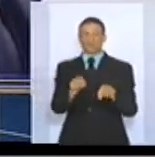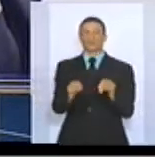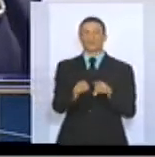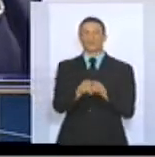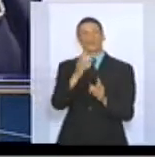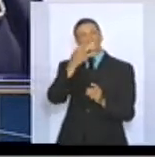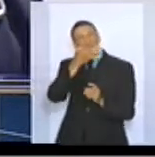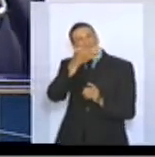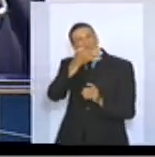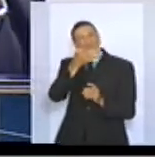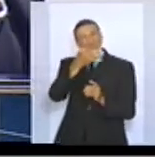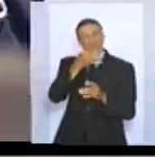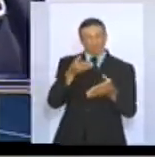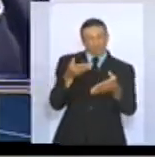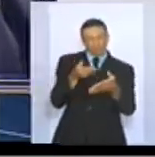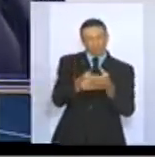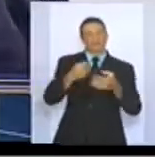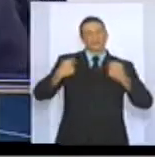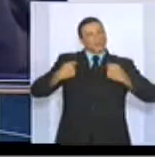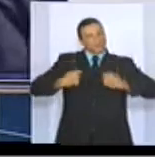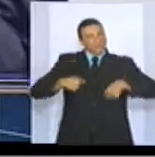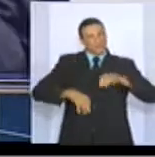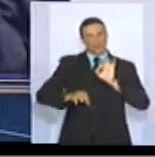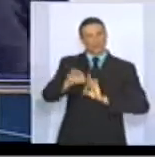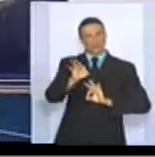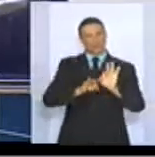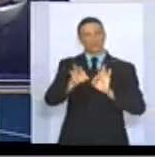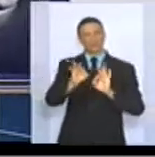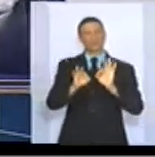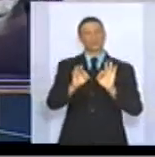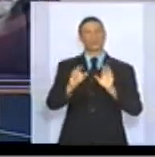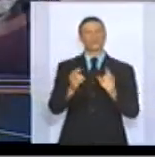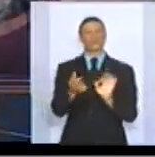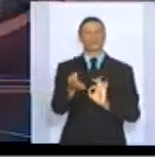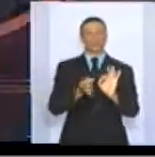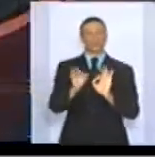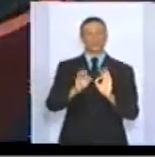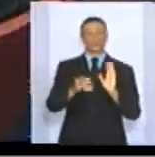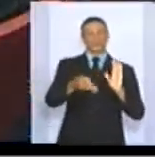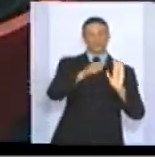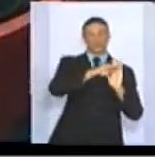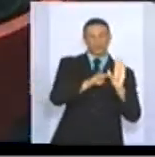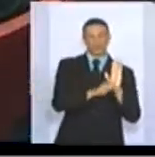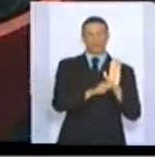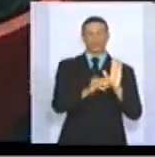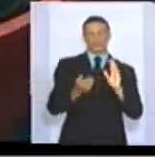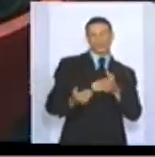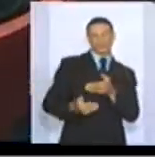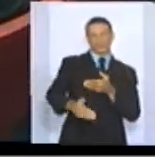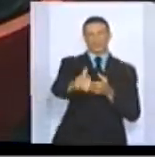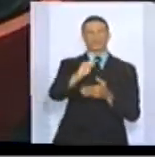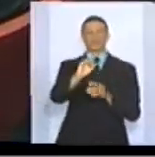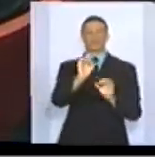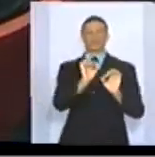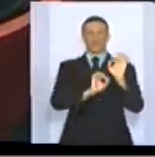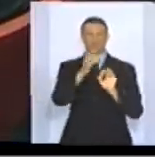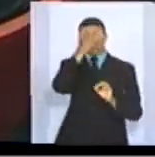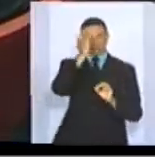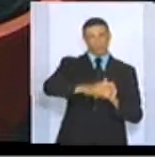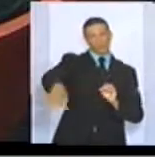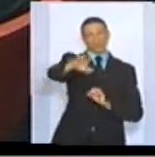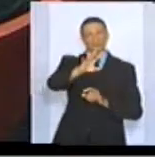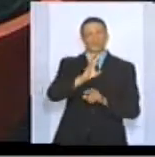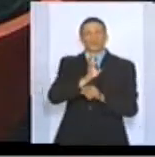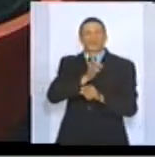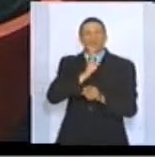hipóteses em que se faz necessário um conhecimento interdisciplinar que extrapola o mero conhecimento